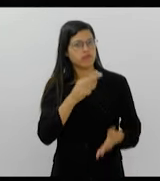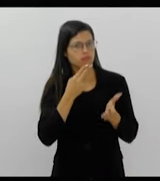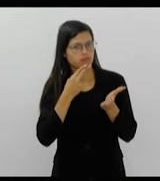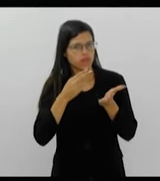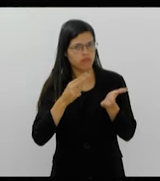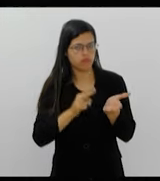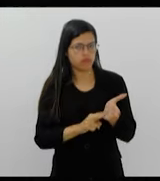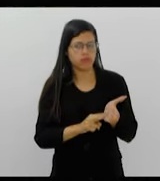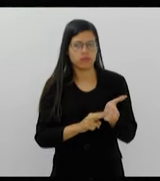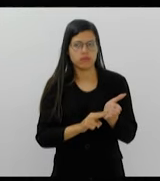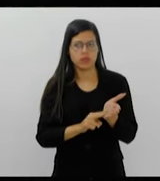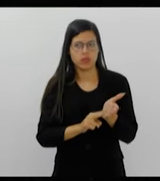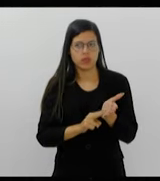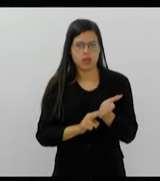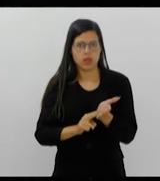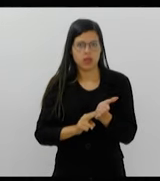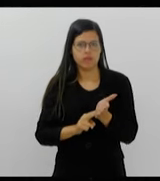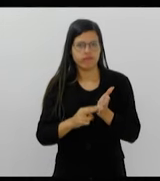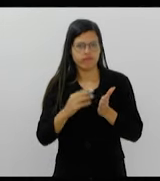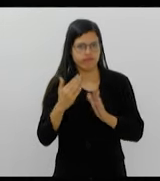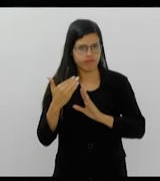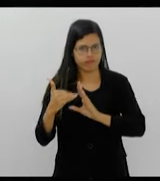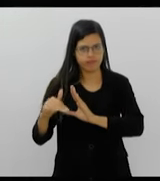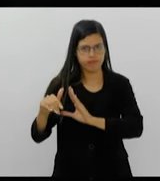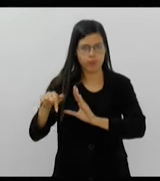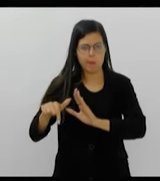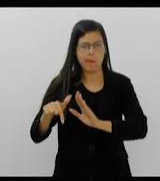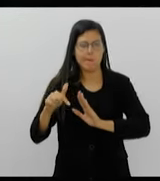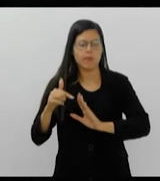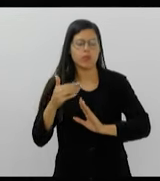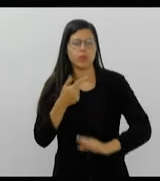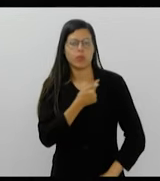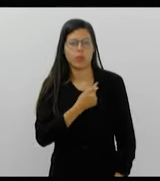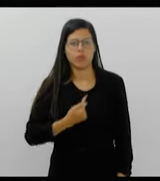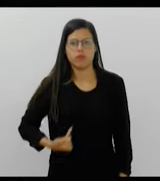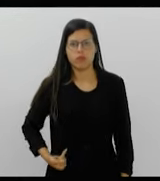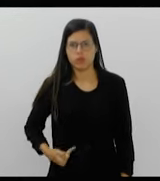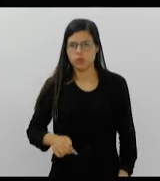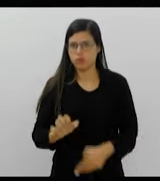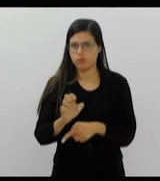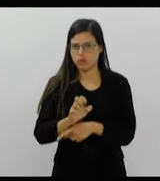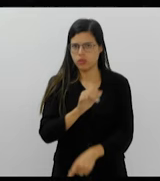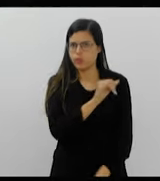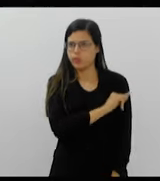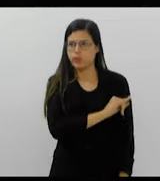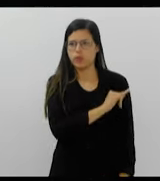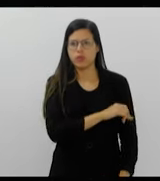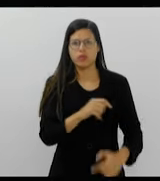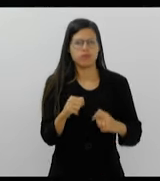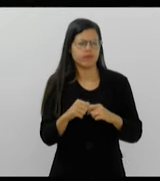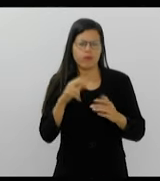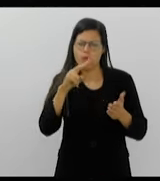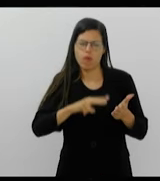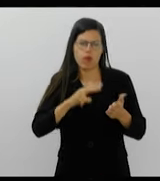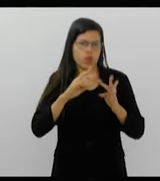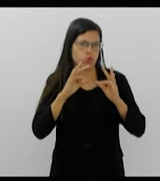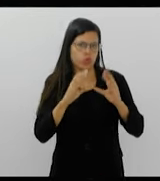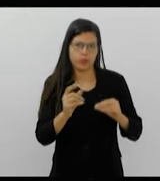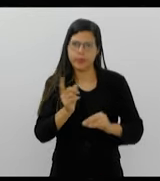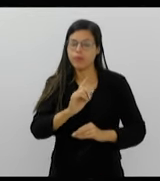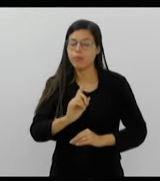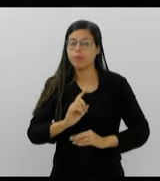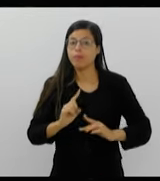dirigida para o excelentíssimo governador do Estado do Rio de Janeiro. E eles fazem, não vou ler toda a carta, mas